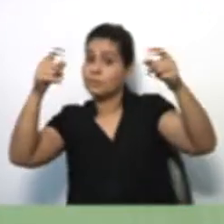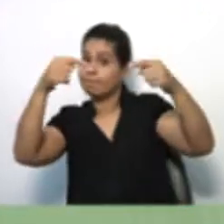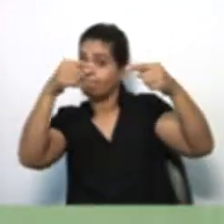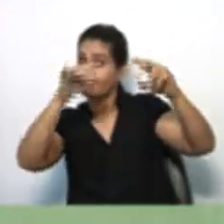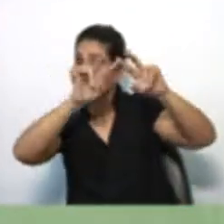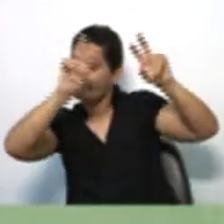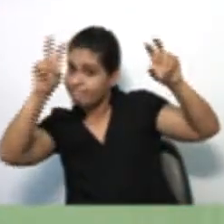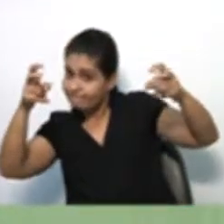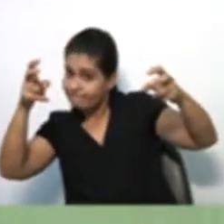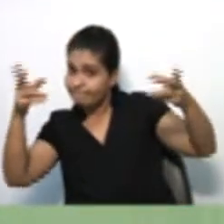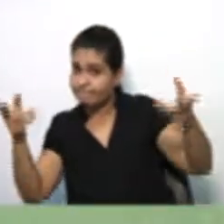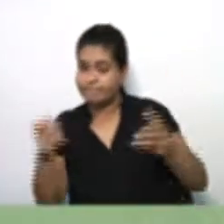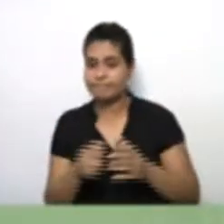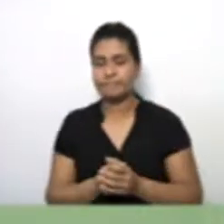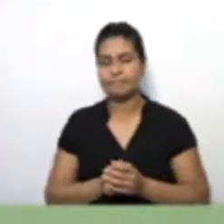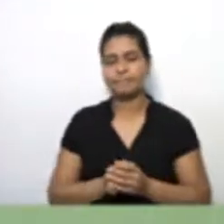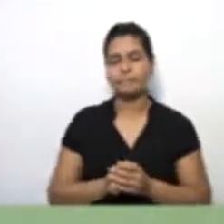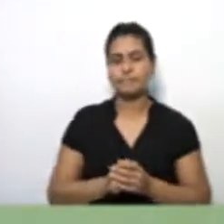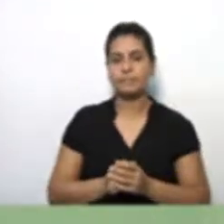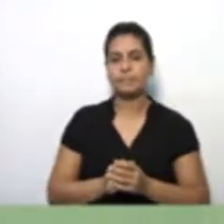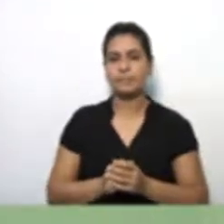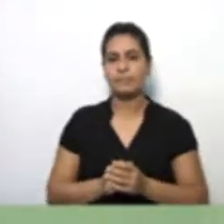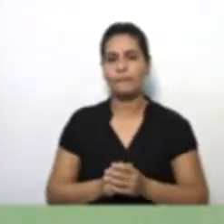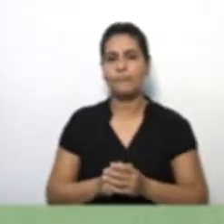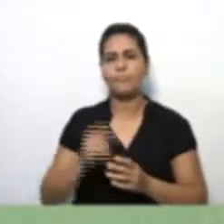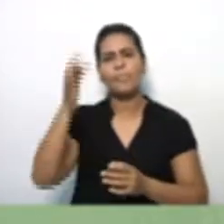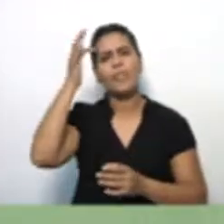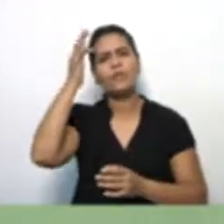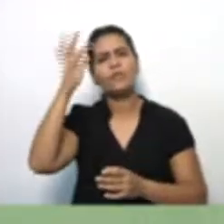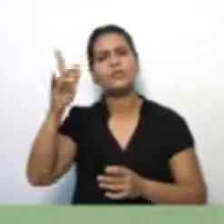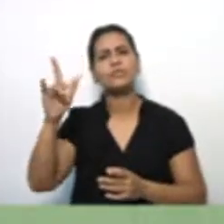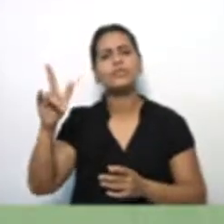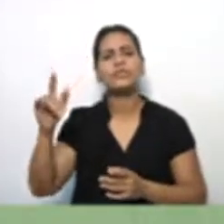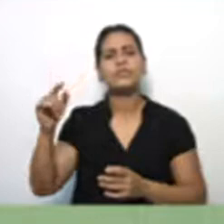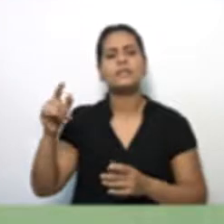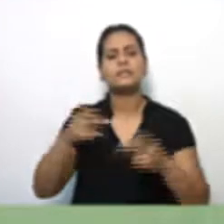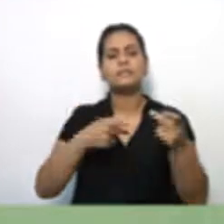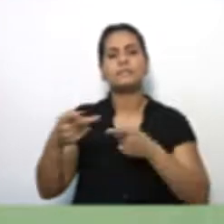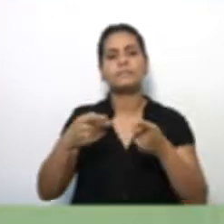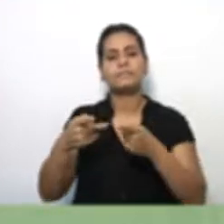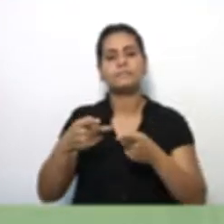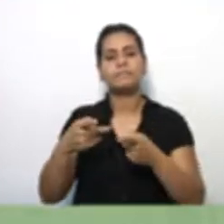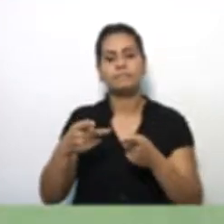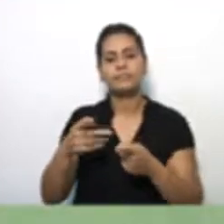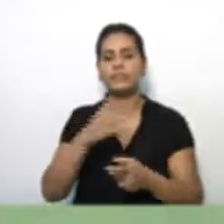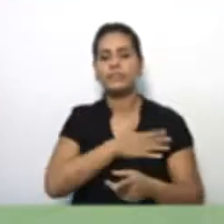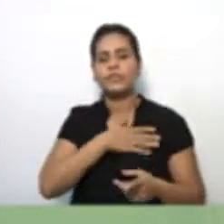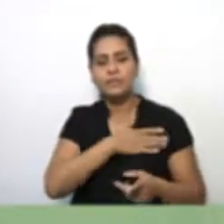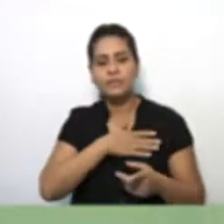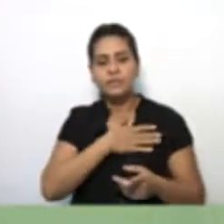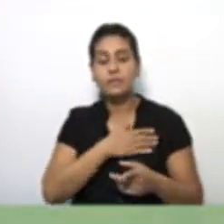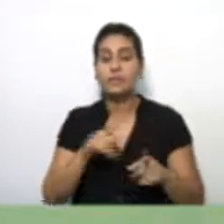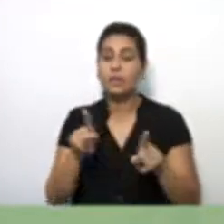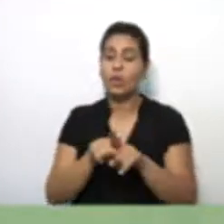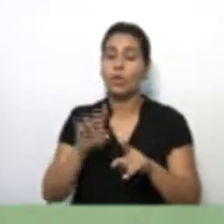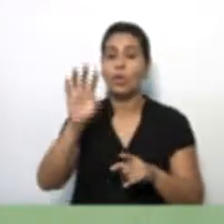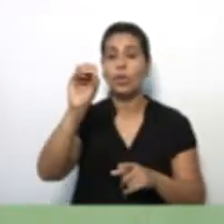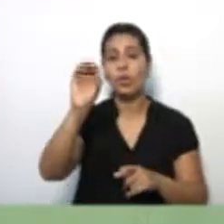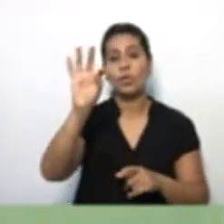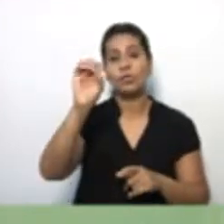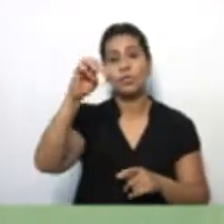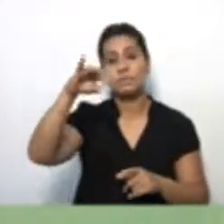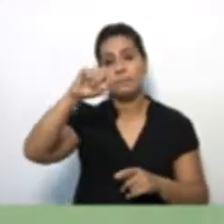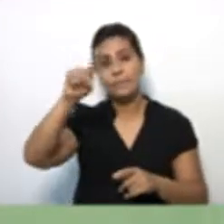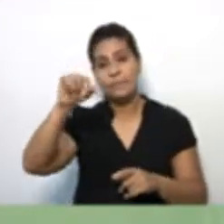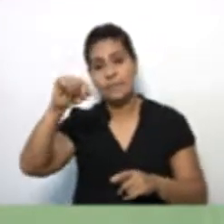quê? O mesmo assunto, tá? E as filosofias do planejamento quais são? Da satisfação, né? Filosofia da